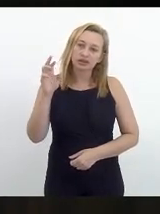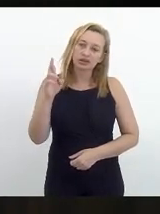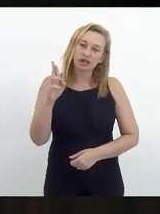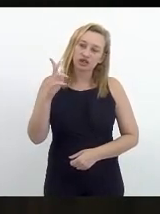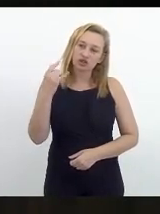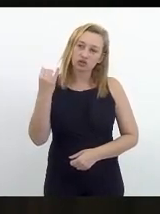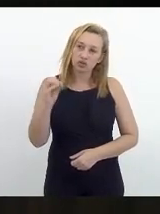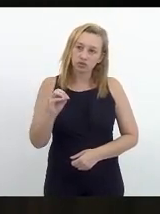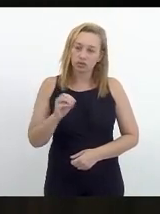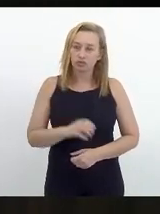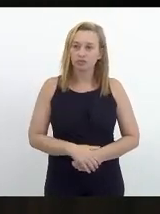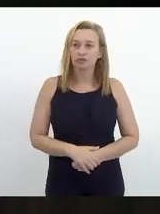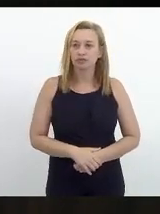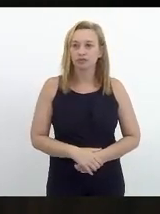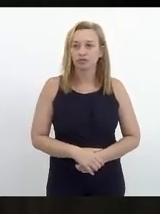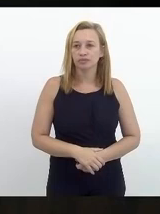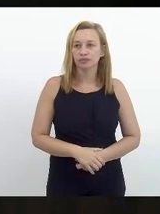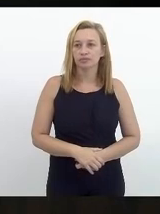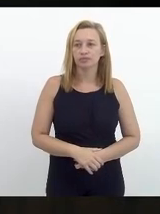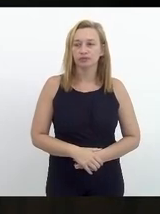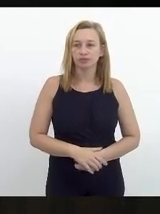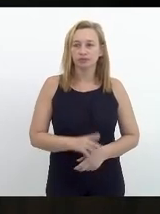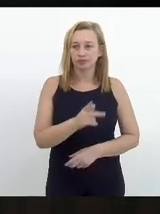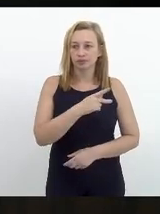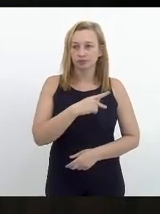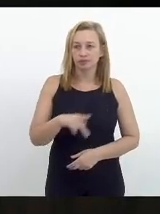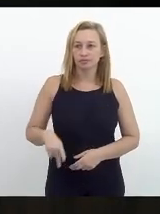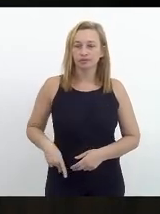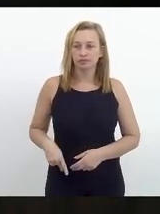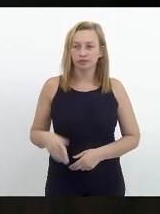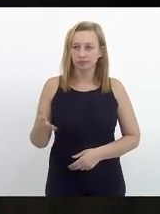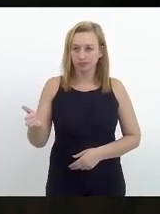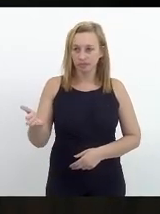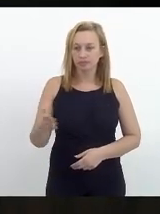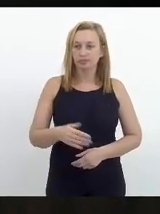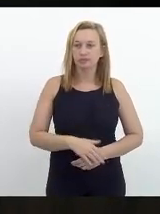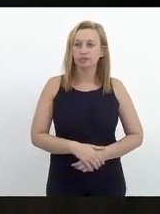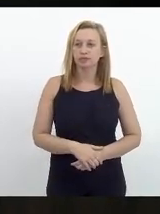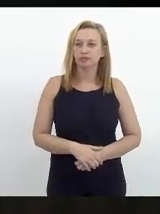Deputado Sérgio Fernandes. Presidência. Está aqui o Jalmir.